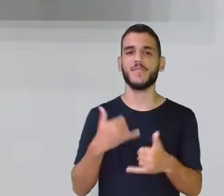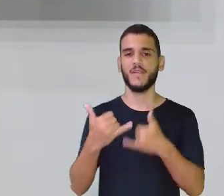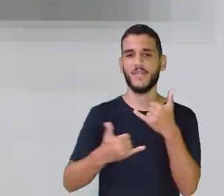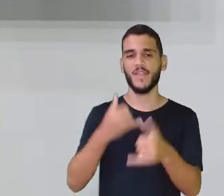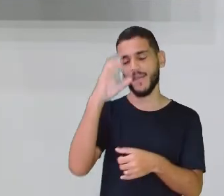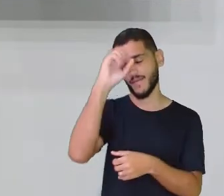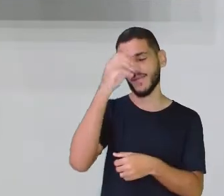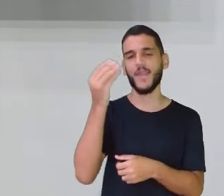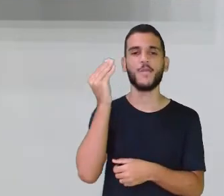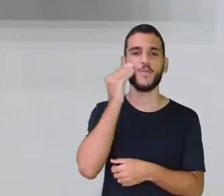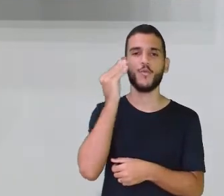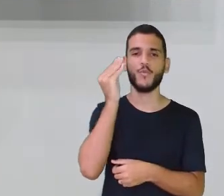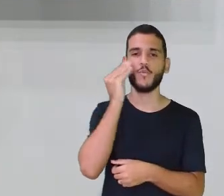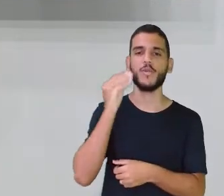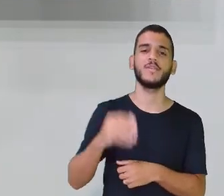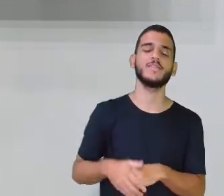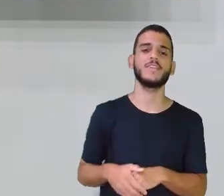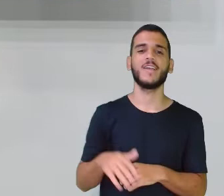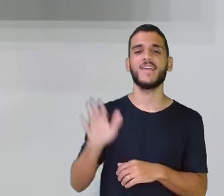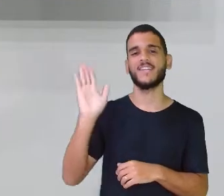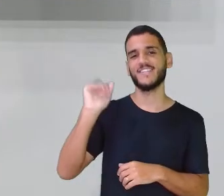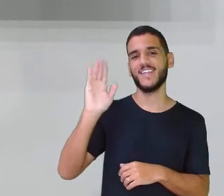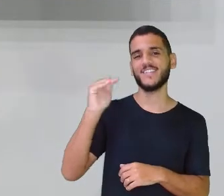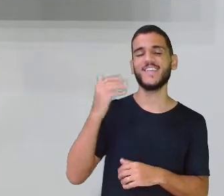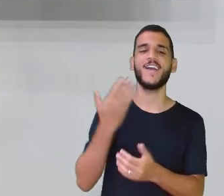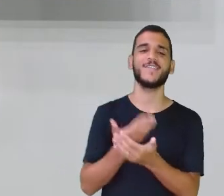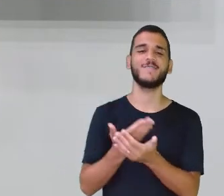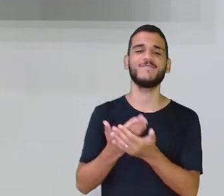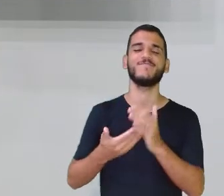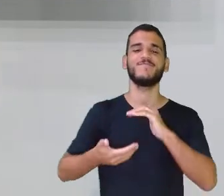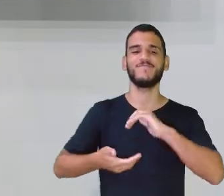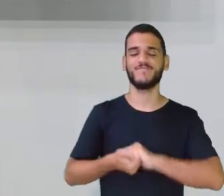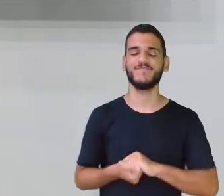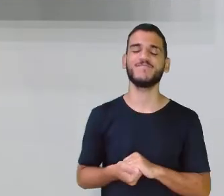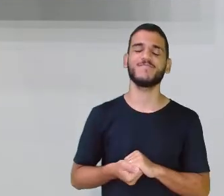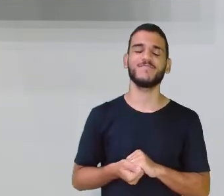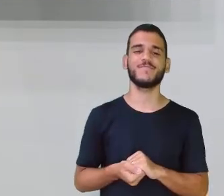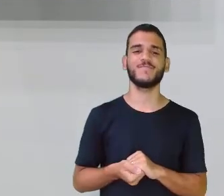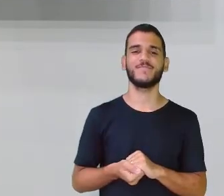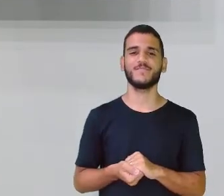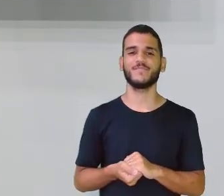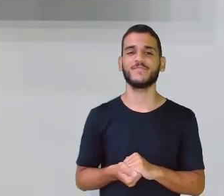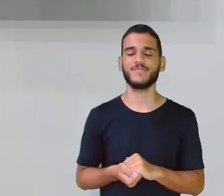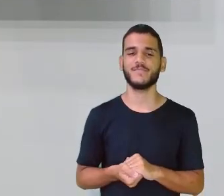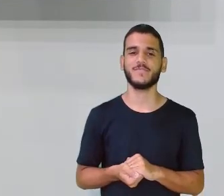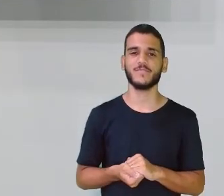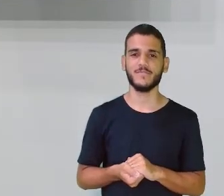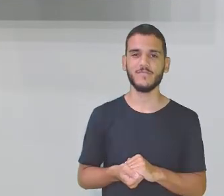Um beijo grande para vocês e até a próxima aula. Tchau, tchau, gente!